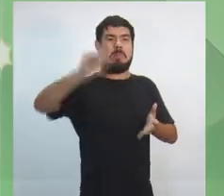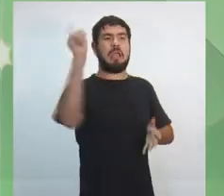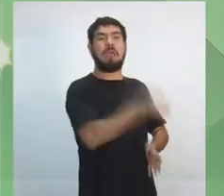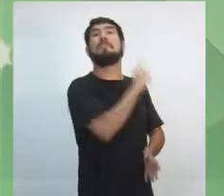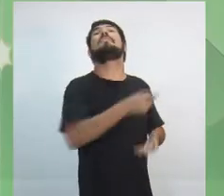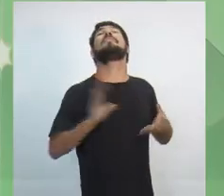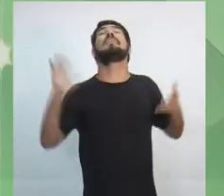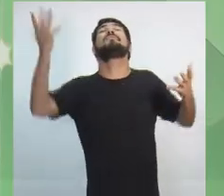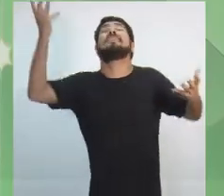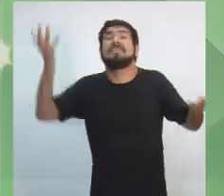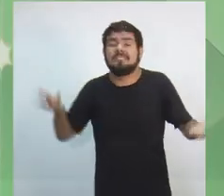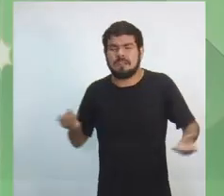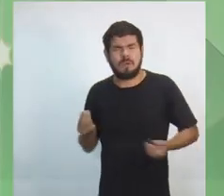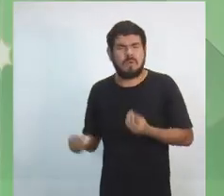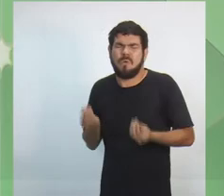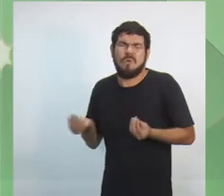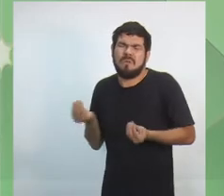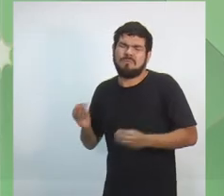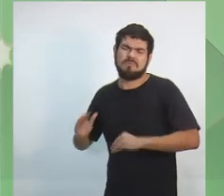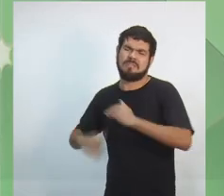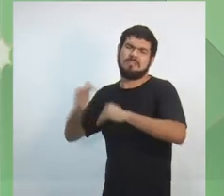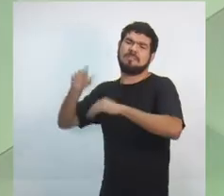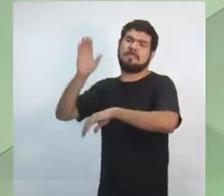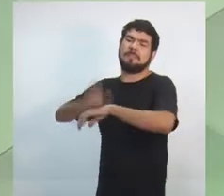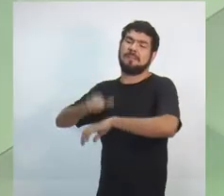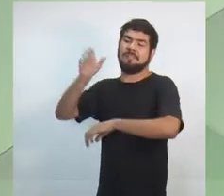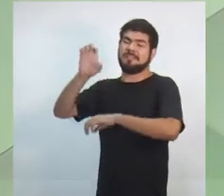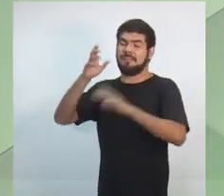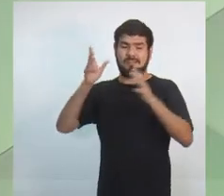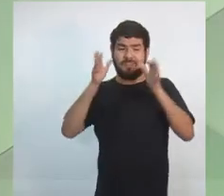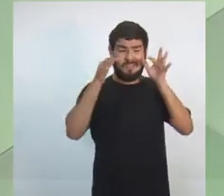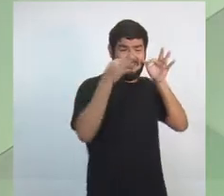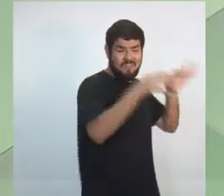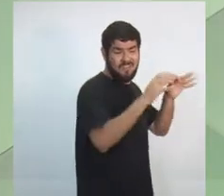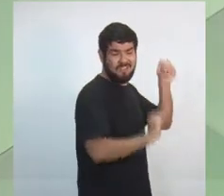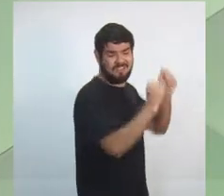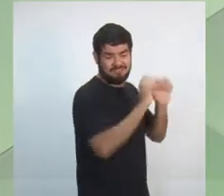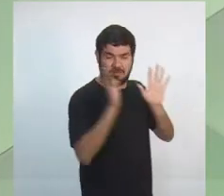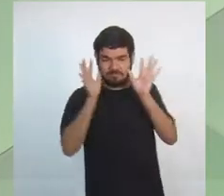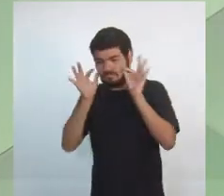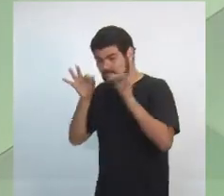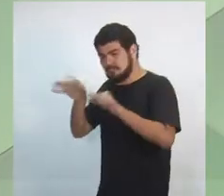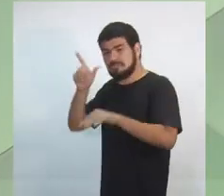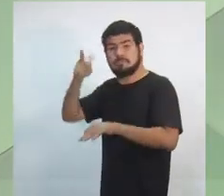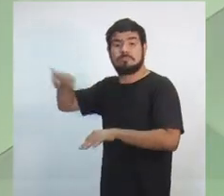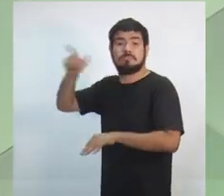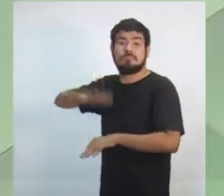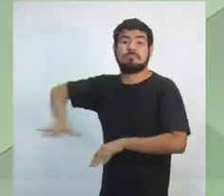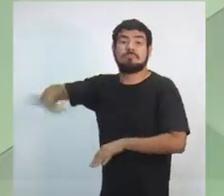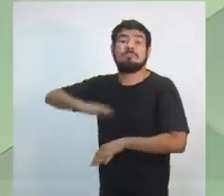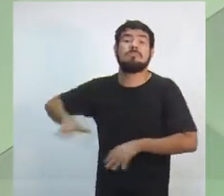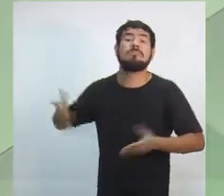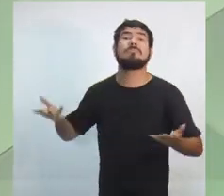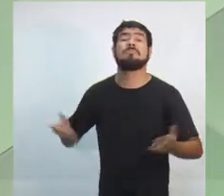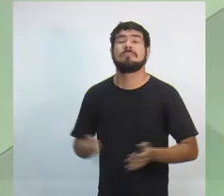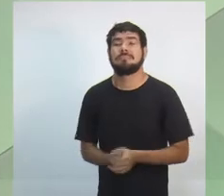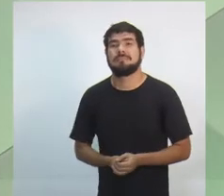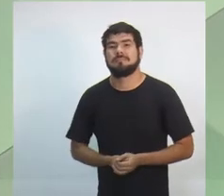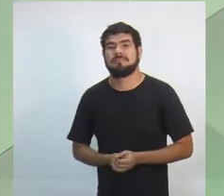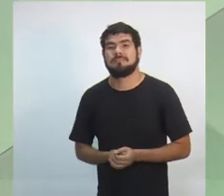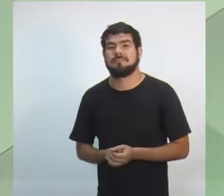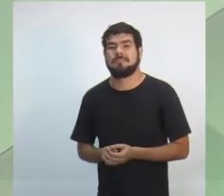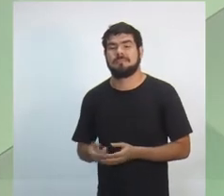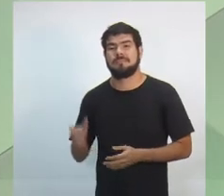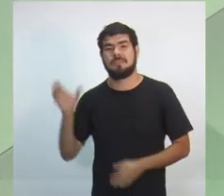utilizar para desenvolver melhor o nosso estado? Cerrou a pergunta, candidato. Agora 3 minutos, por favor, na tela. A